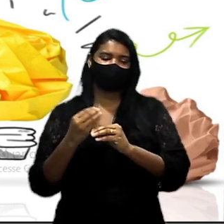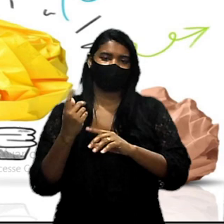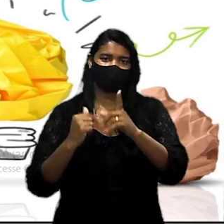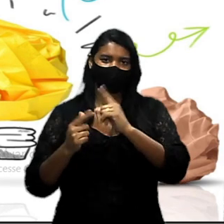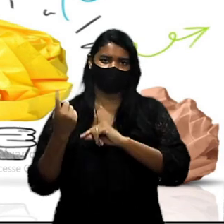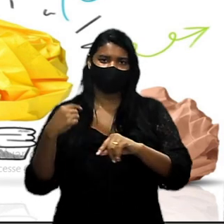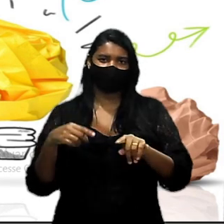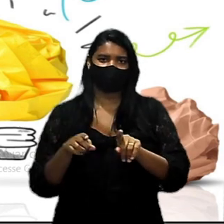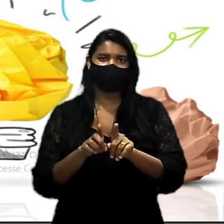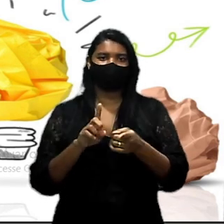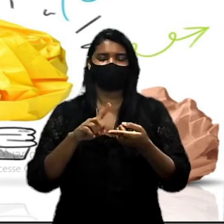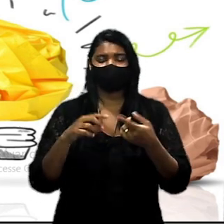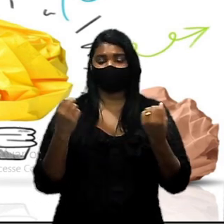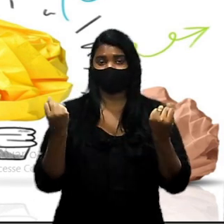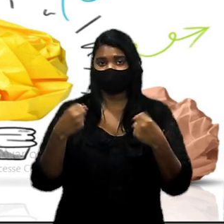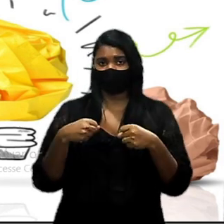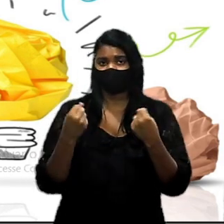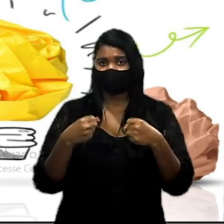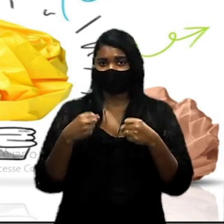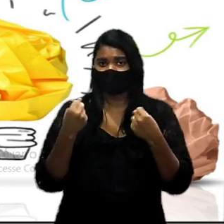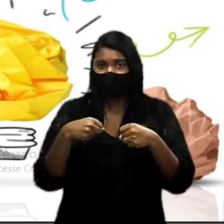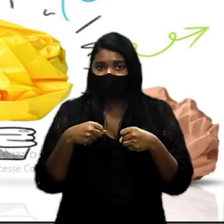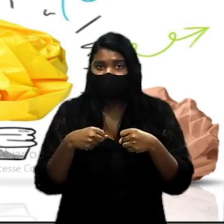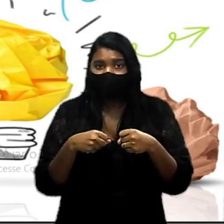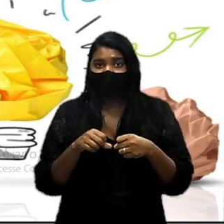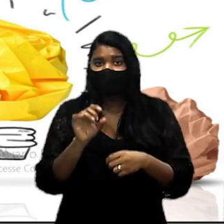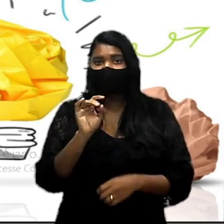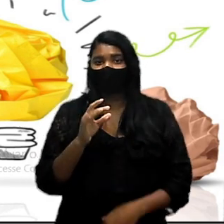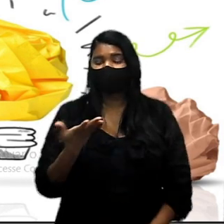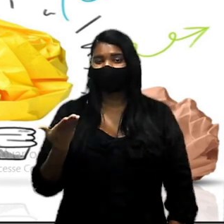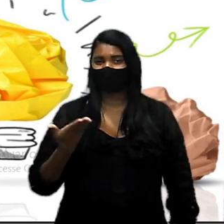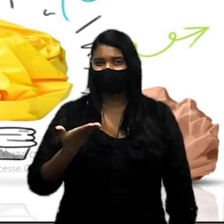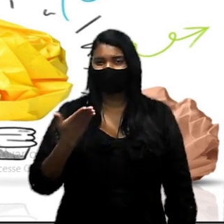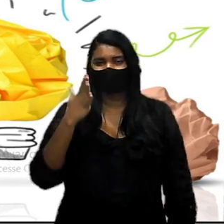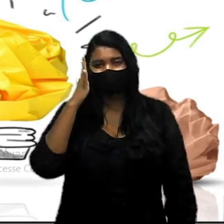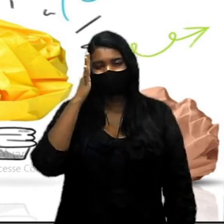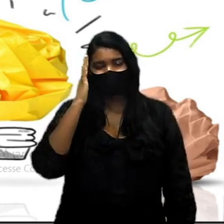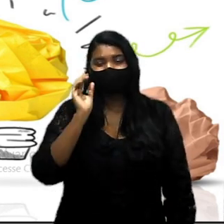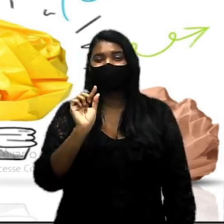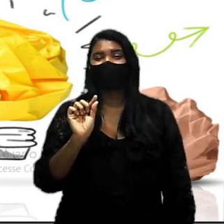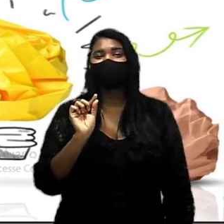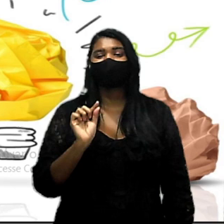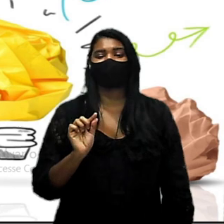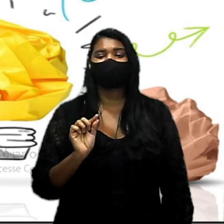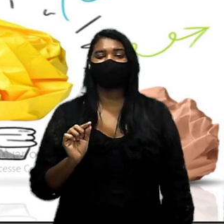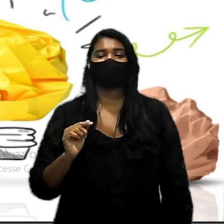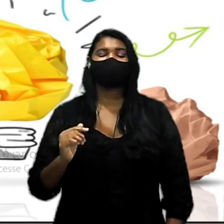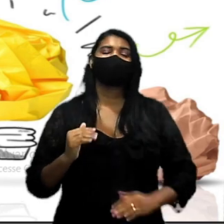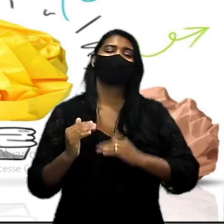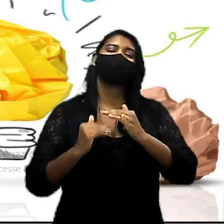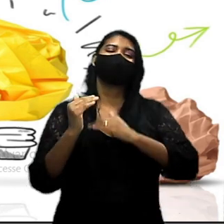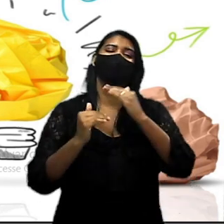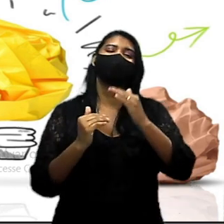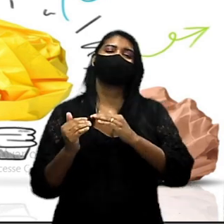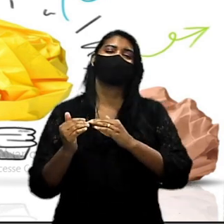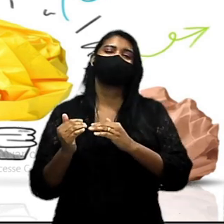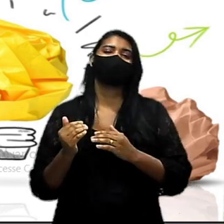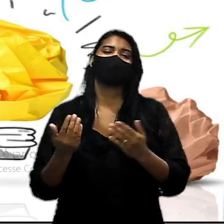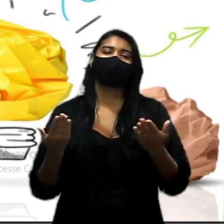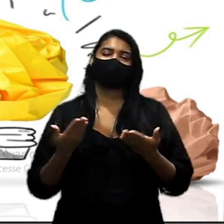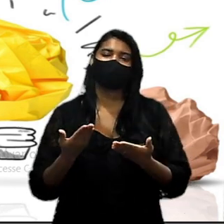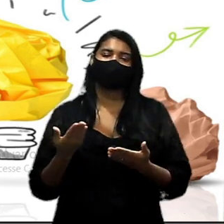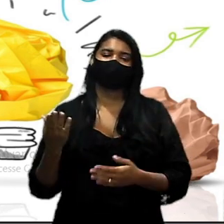econômico, claro, necessário, né? Só que hoje a gente entende que esse desenvolvimento econômico ele precisa ter